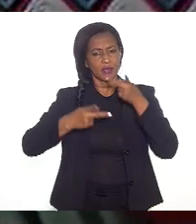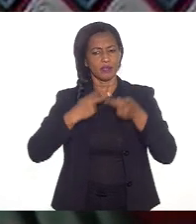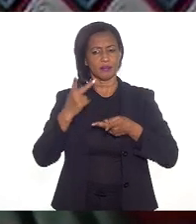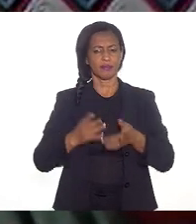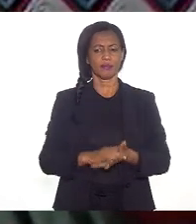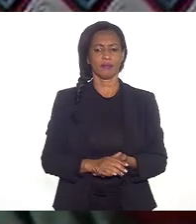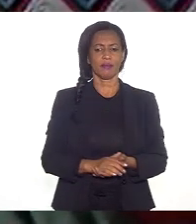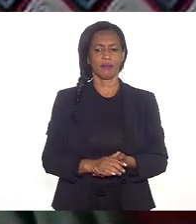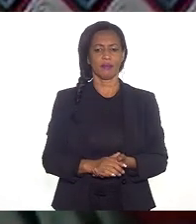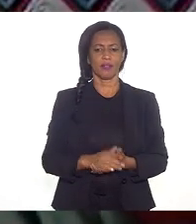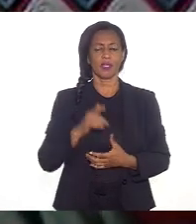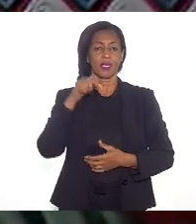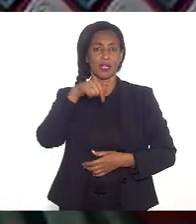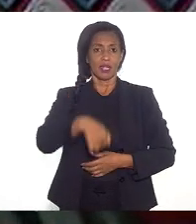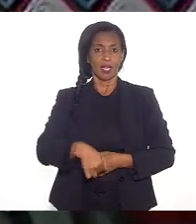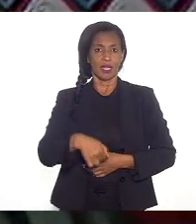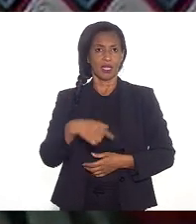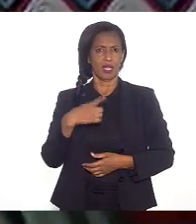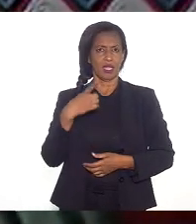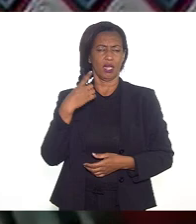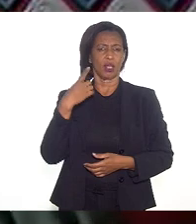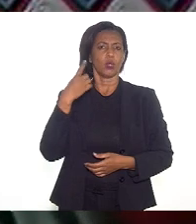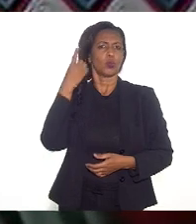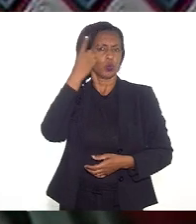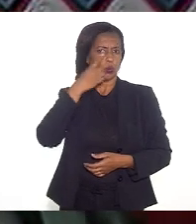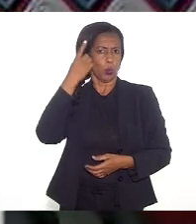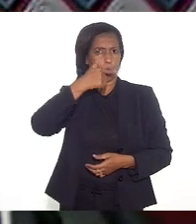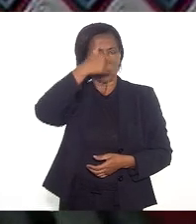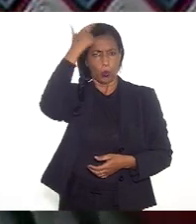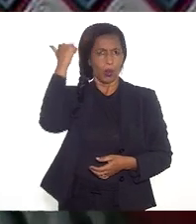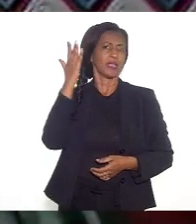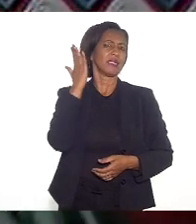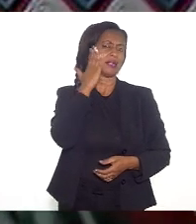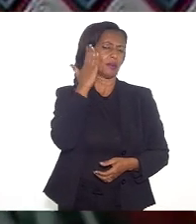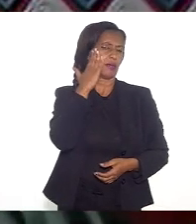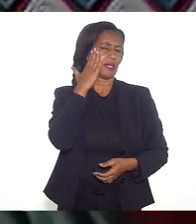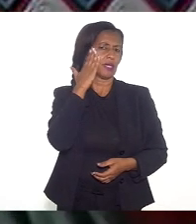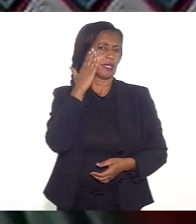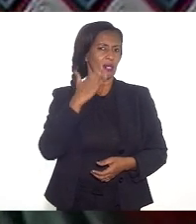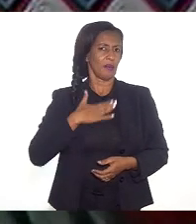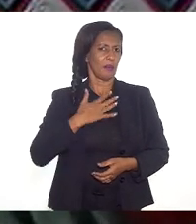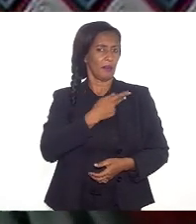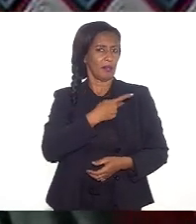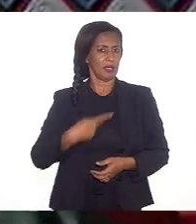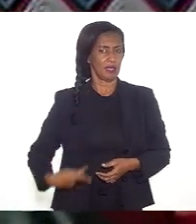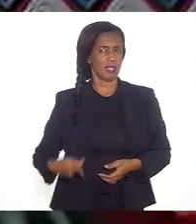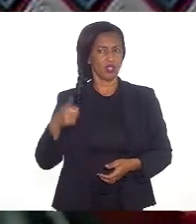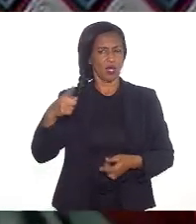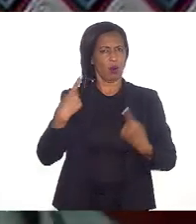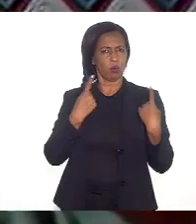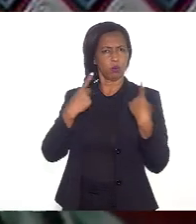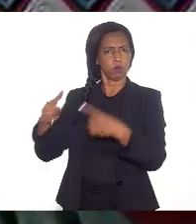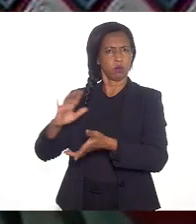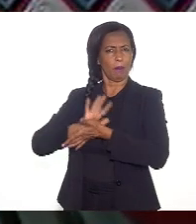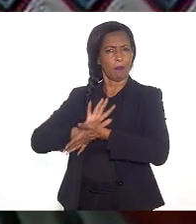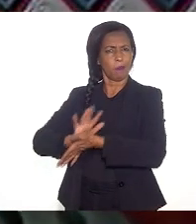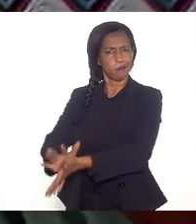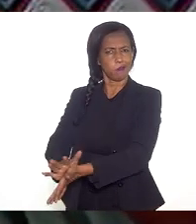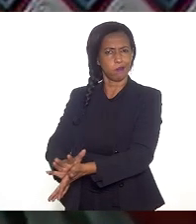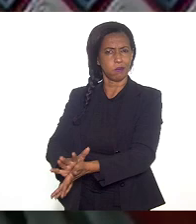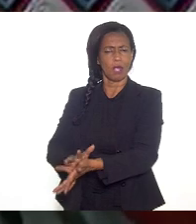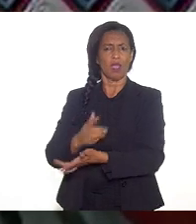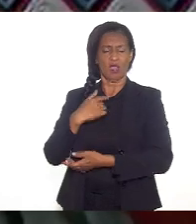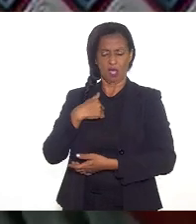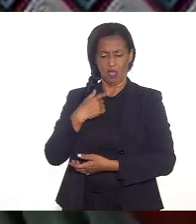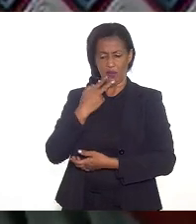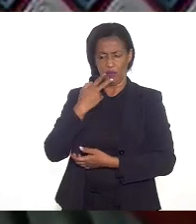e aqui a do deputado Luiz Paulo, e sei que também o meu presidente, lá na Comissão de Combate às Discriminações e Preconceitos, vai fazer essa